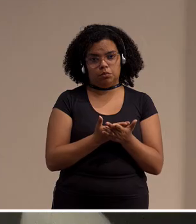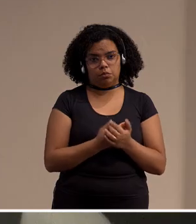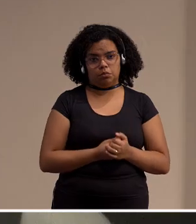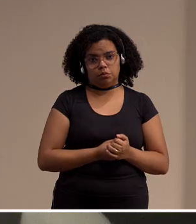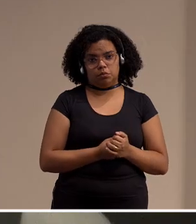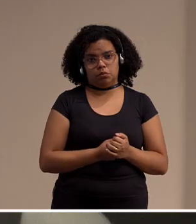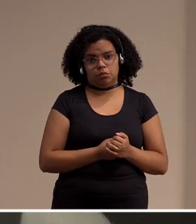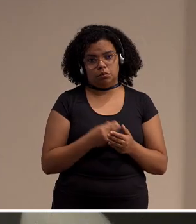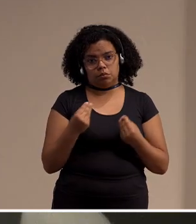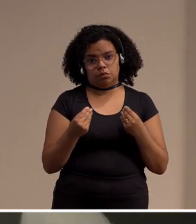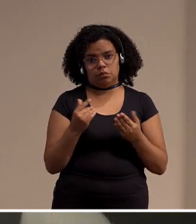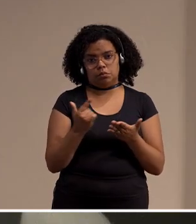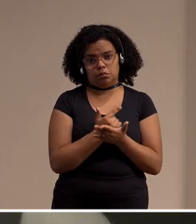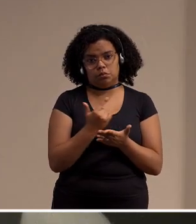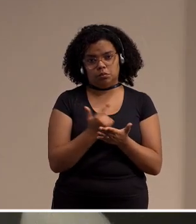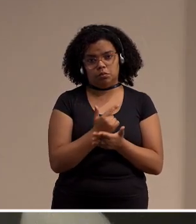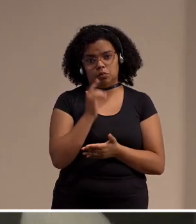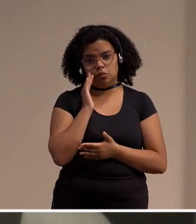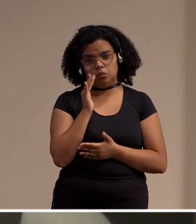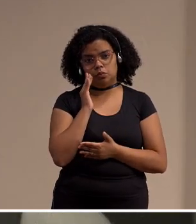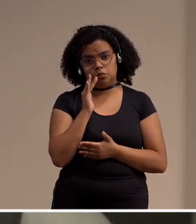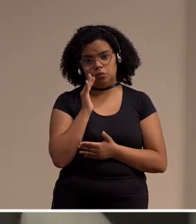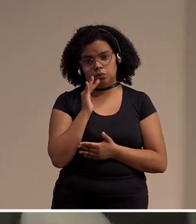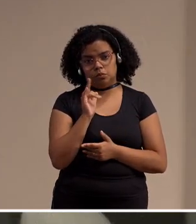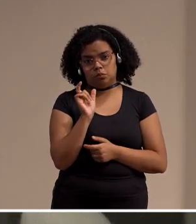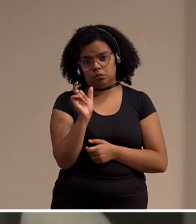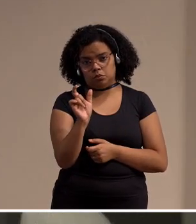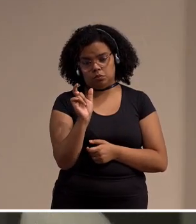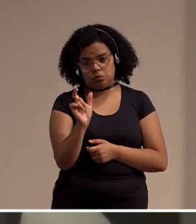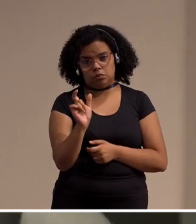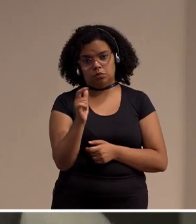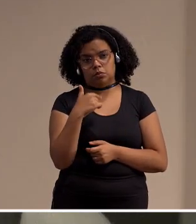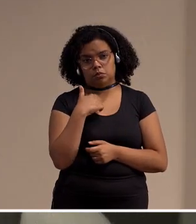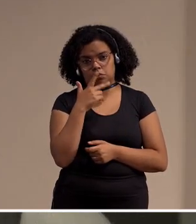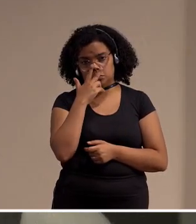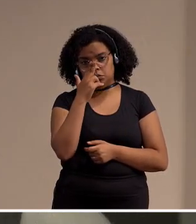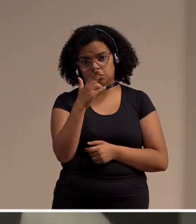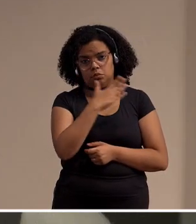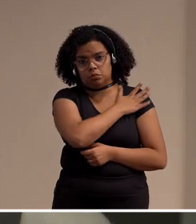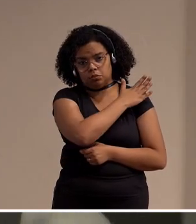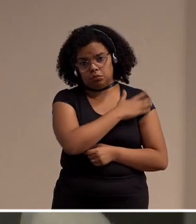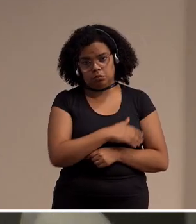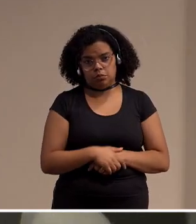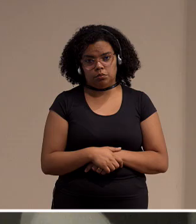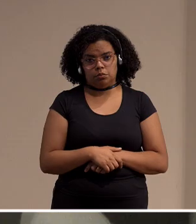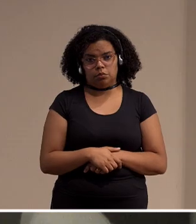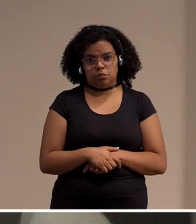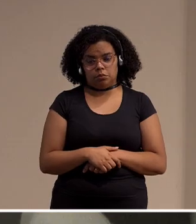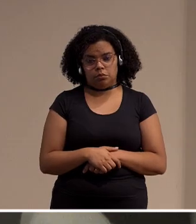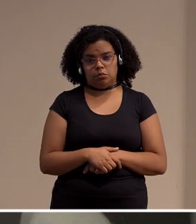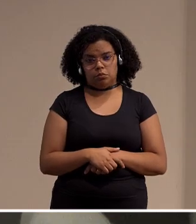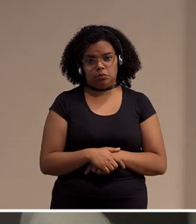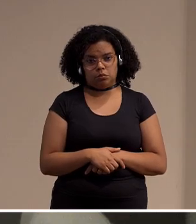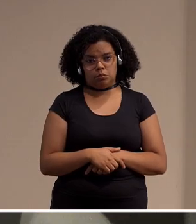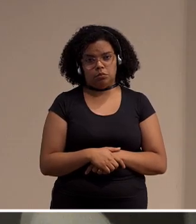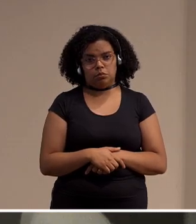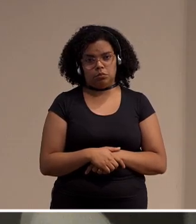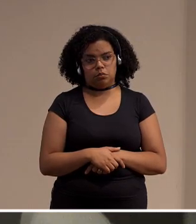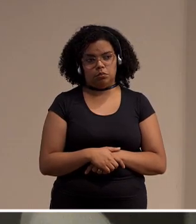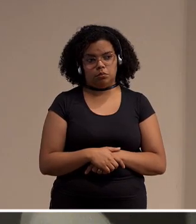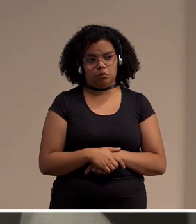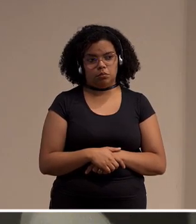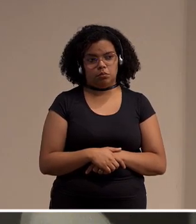como literatura fantasiosa. Essa palavra, esse adjetivo, eu acho extremamente pejorativo para